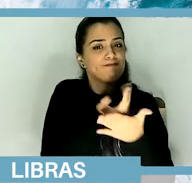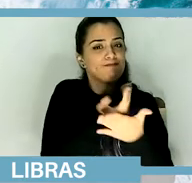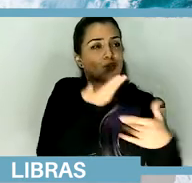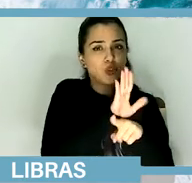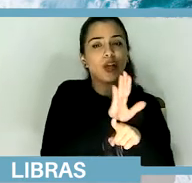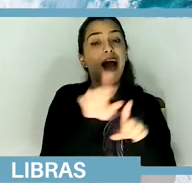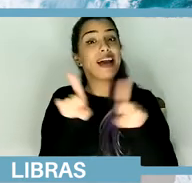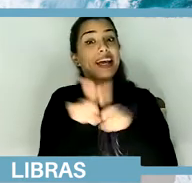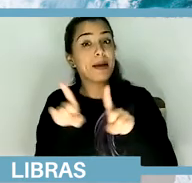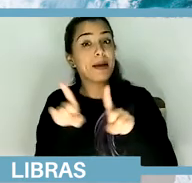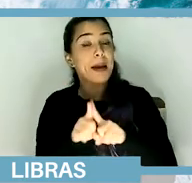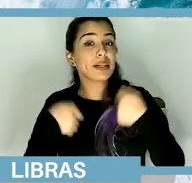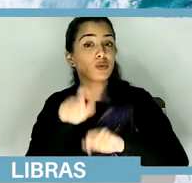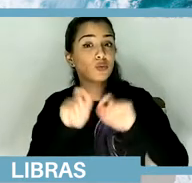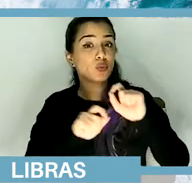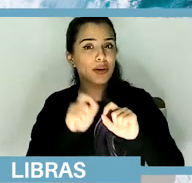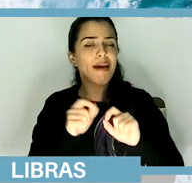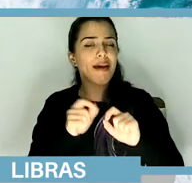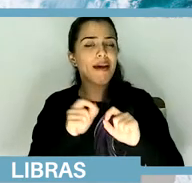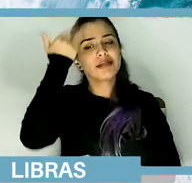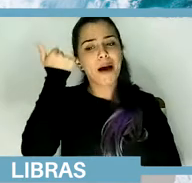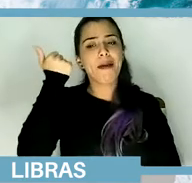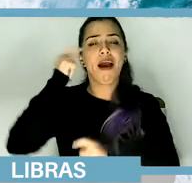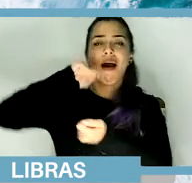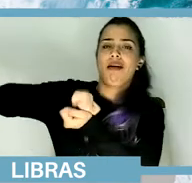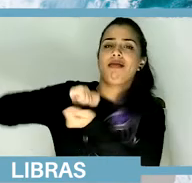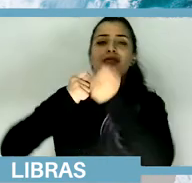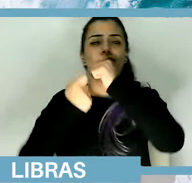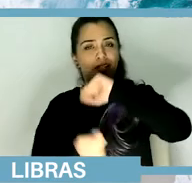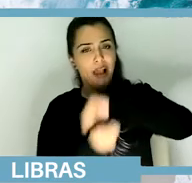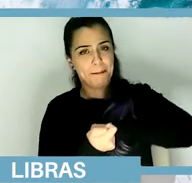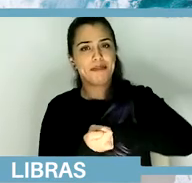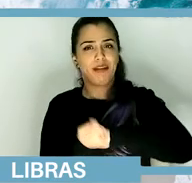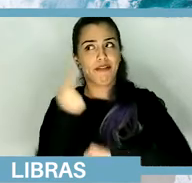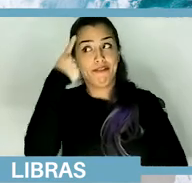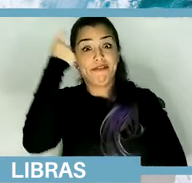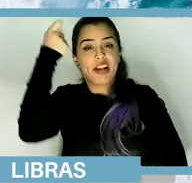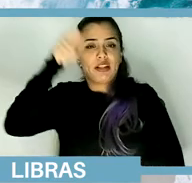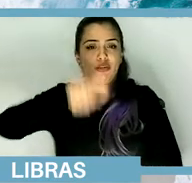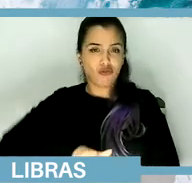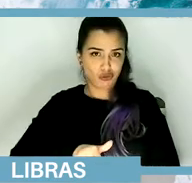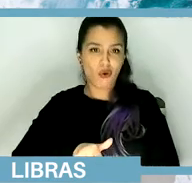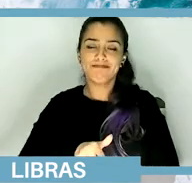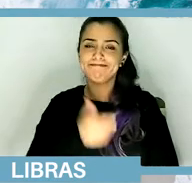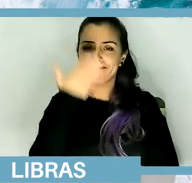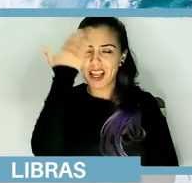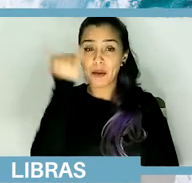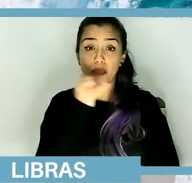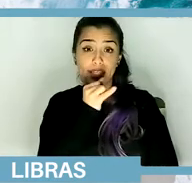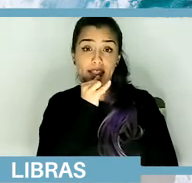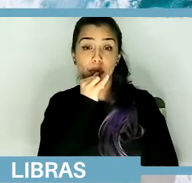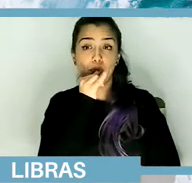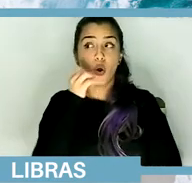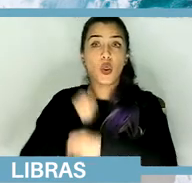se reinventar, né? E acho que esse contexto, então, né, dos últimos vários meses que a gente vem passando aí